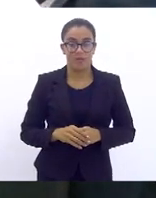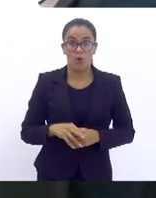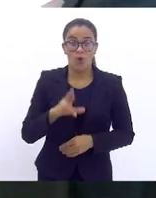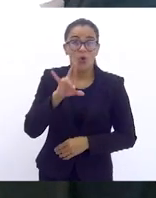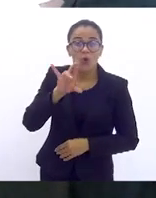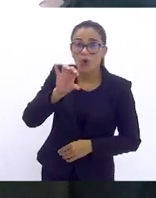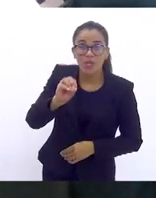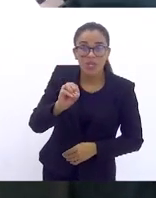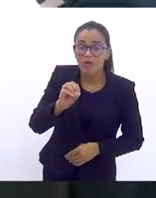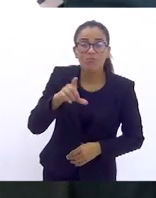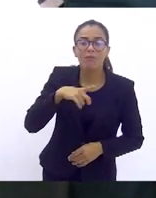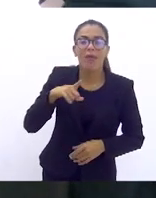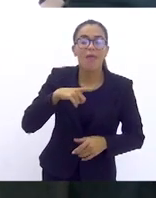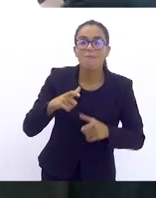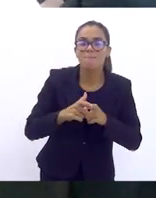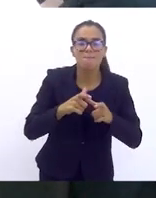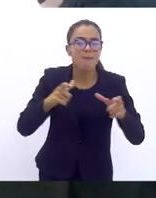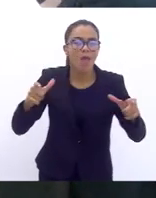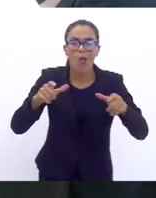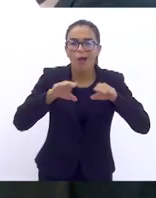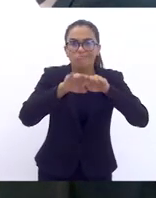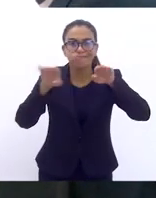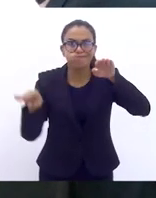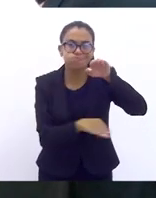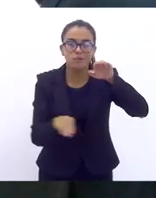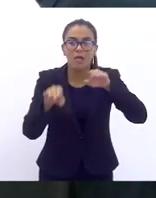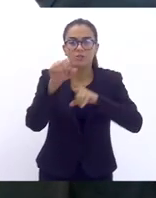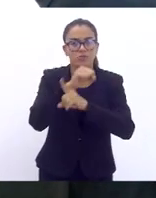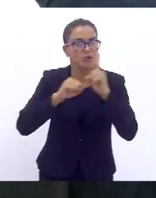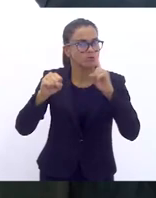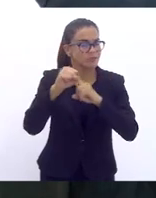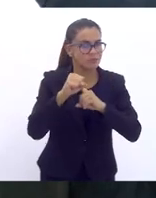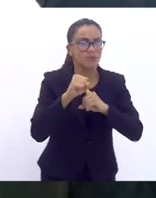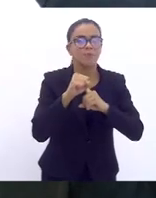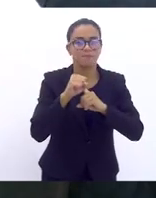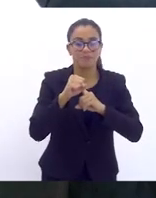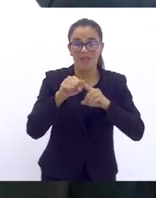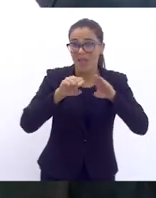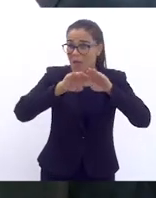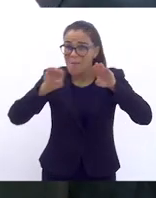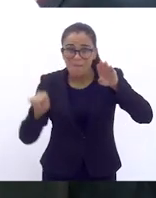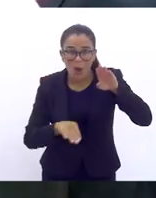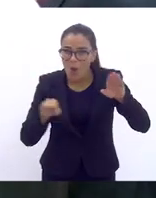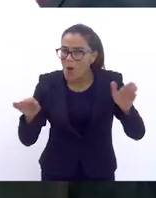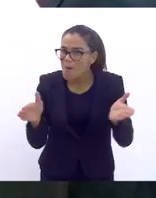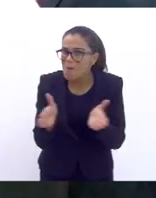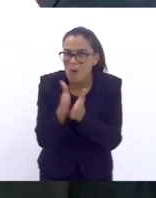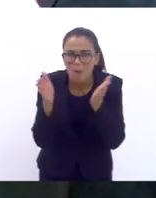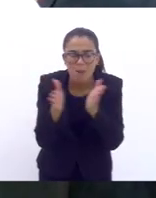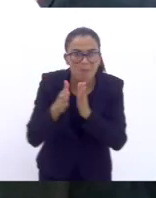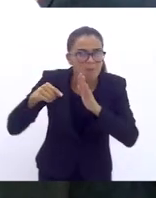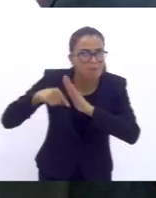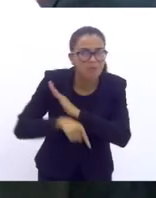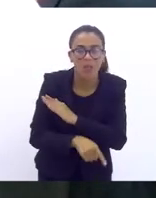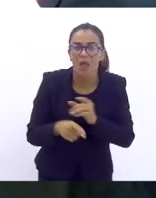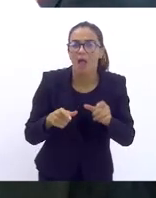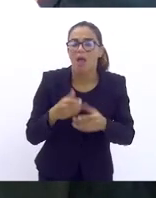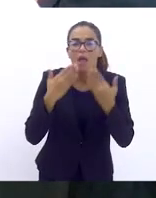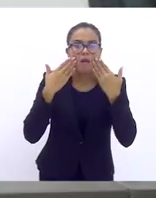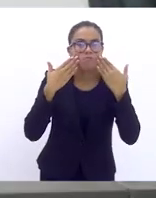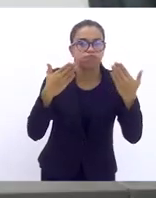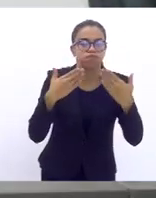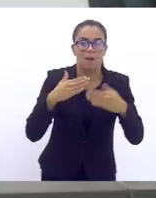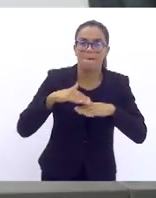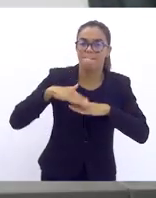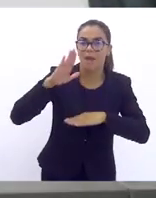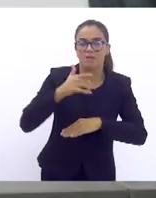Rio de Janeiro tem um dos maiores índices de desigualdade Nacional a Extrema problemas teve expressiva aumento em 2020 como eu falei aqui